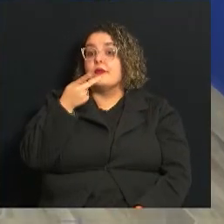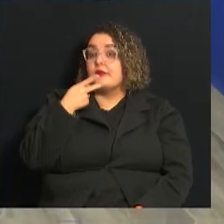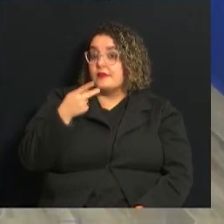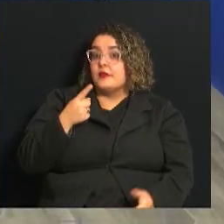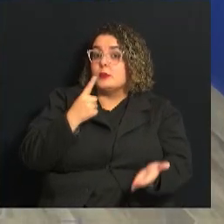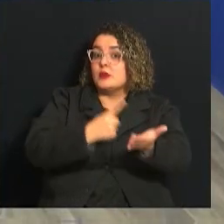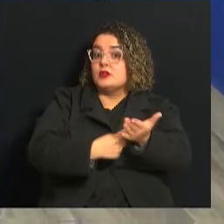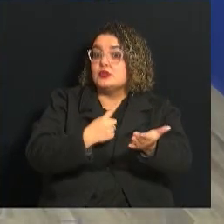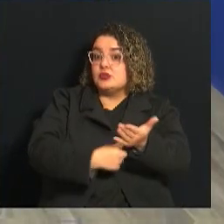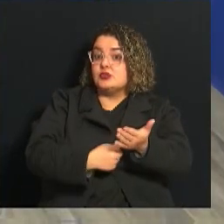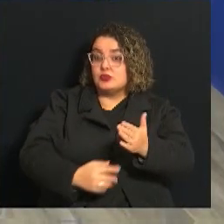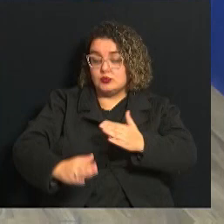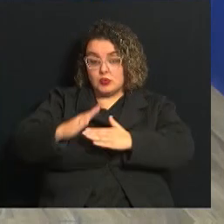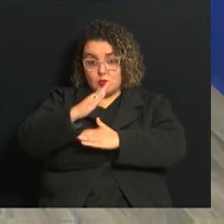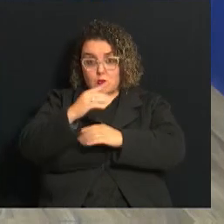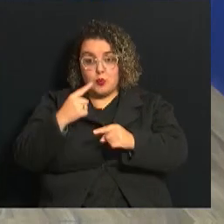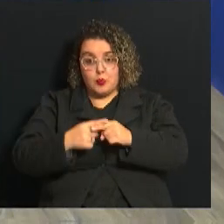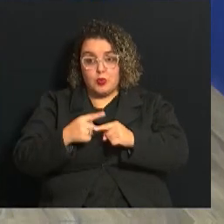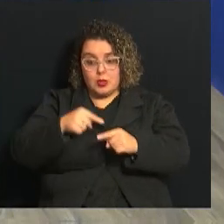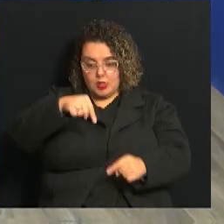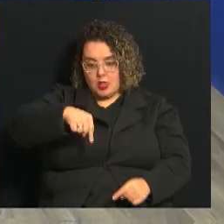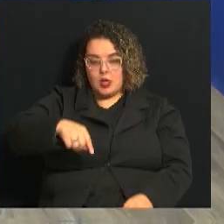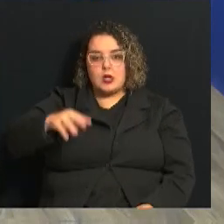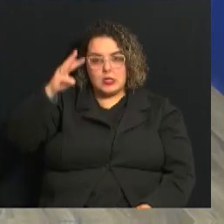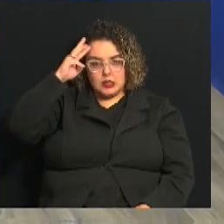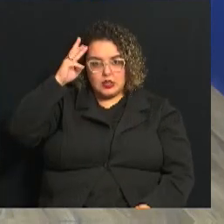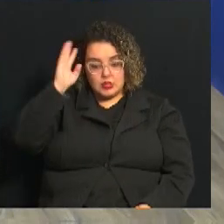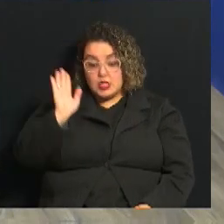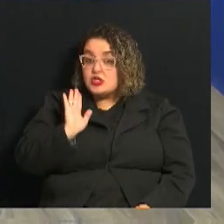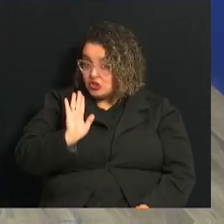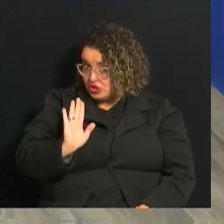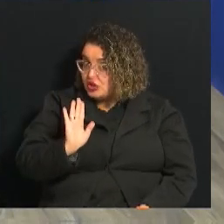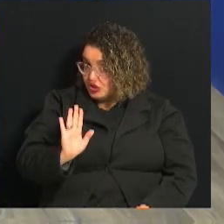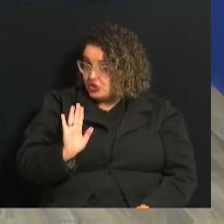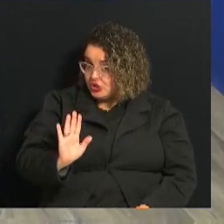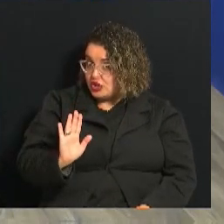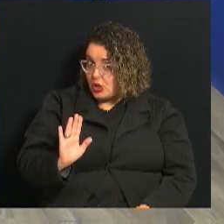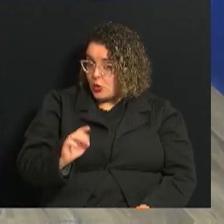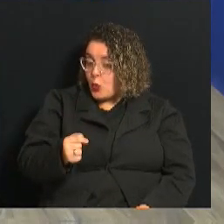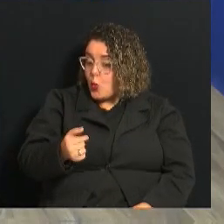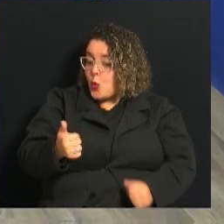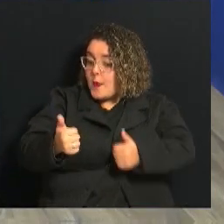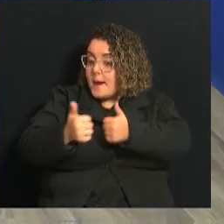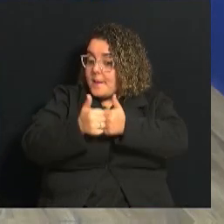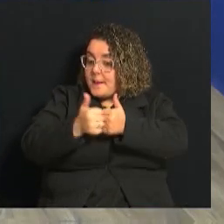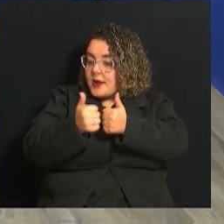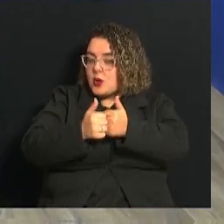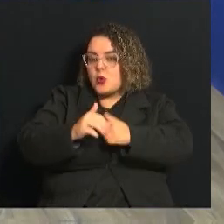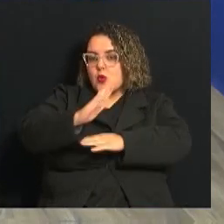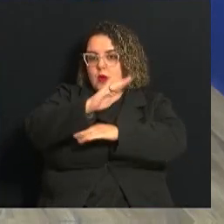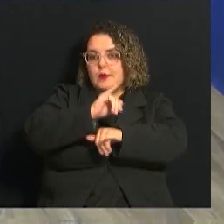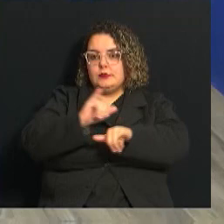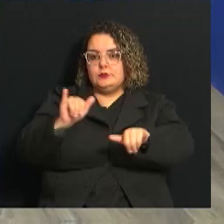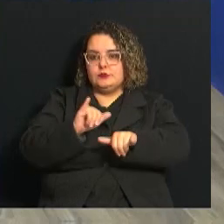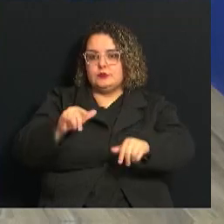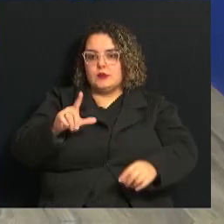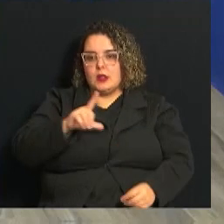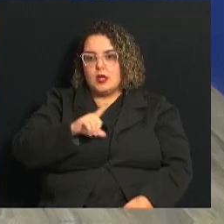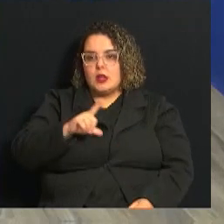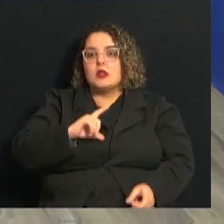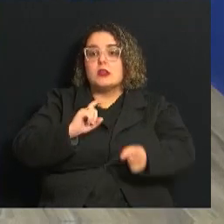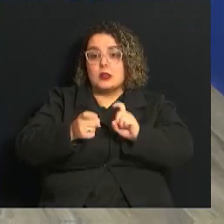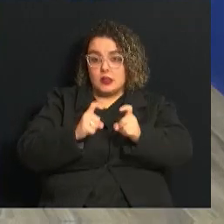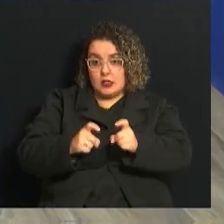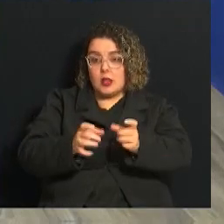agenda da Câmara de Campinas porque nesta terça-feira daqui a pouquinho em praticamente colado aqui com o nosso câmera notícia tem